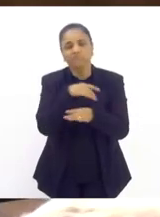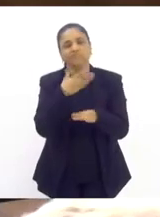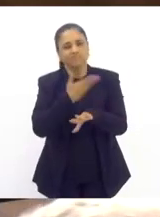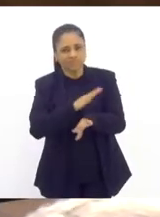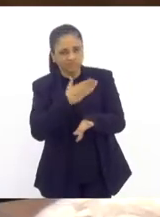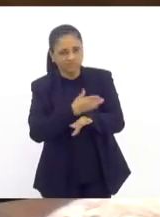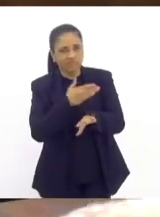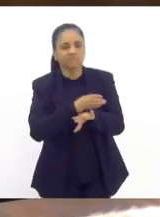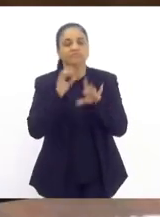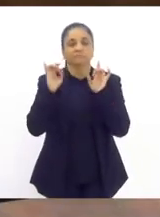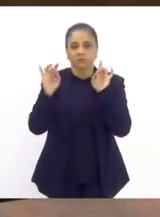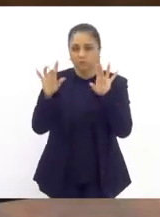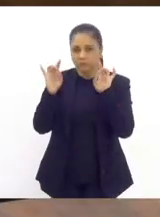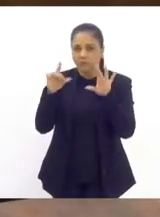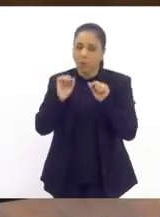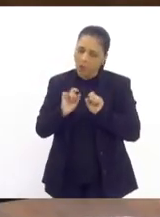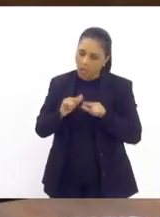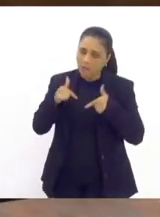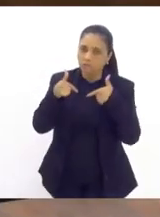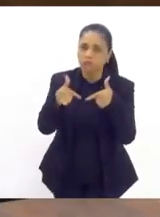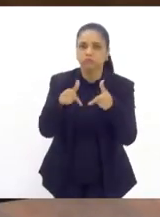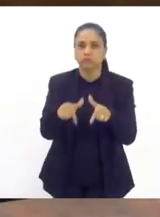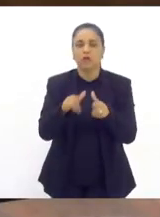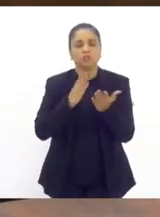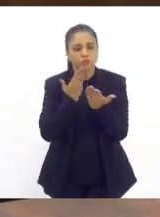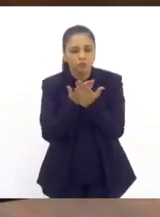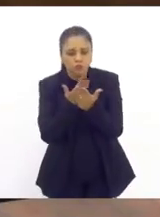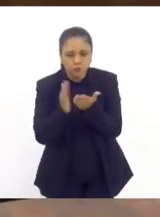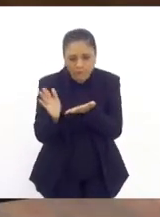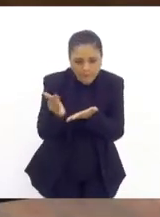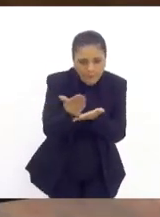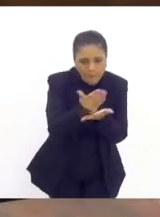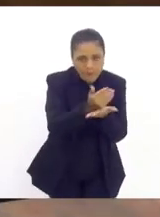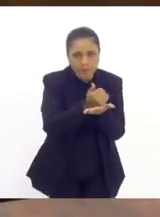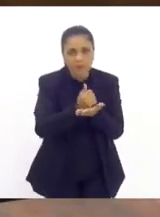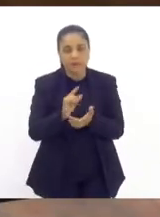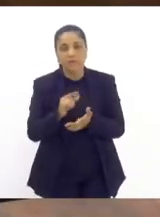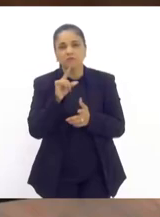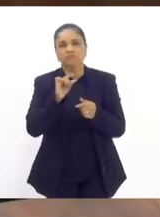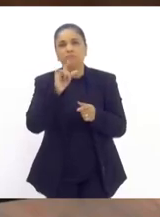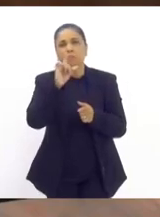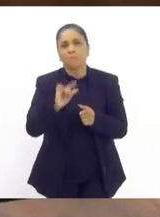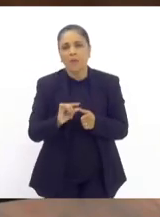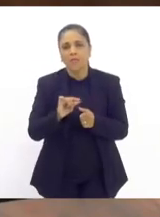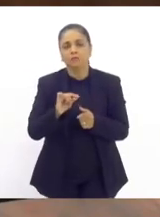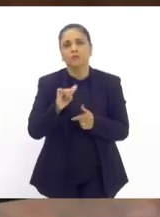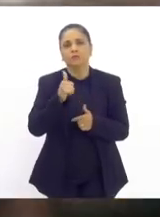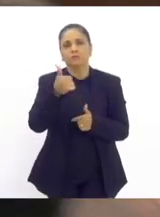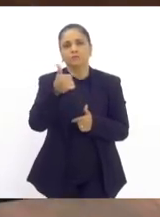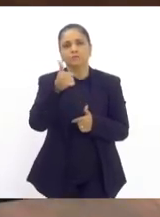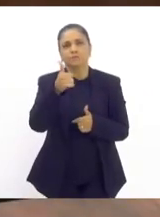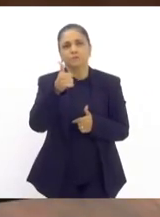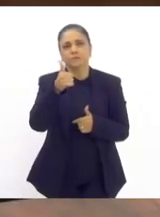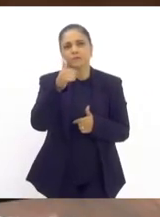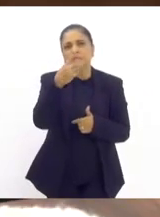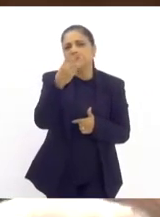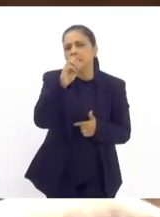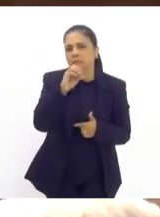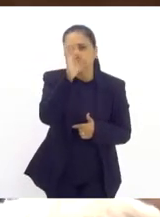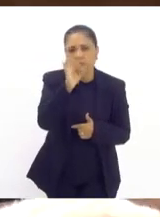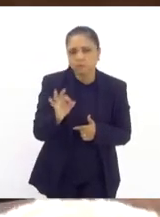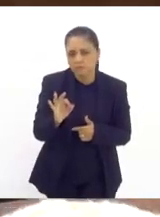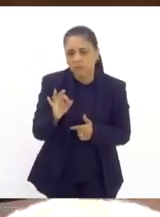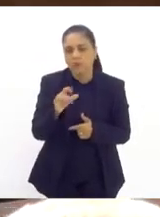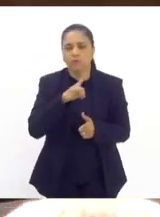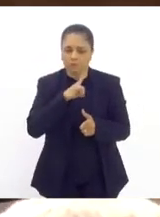podem estar atuando e no estudo foi comprovado que temos um déficit de 30% que pode esses policiais podem estar